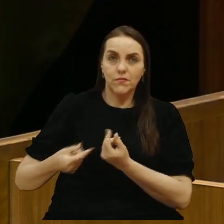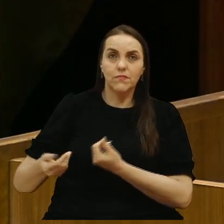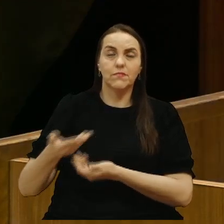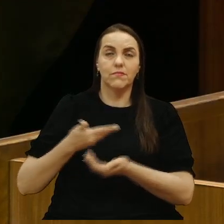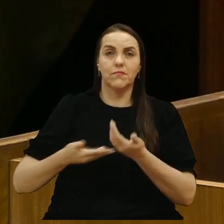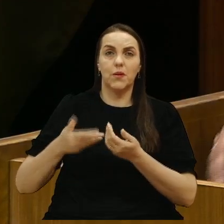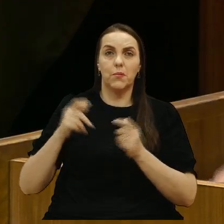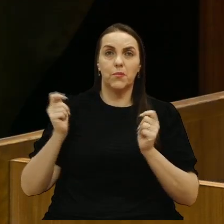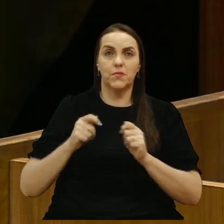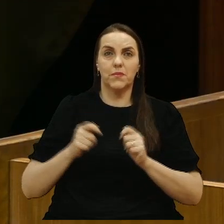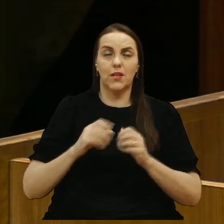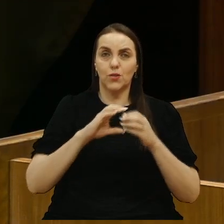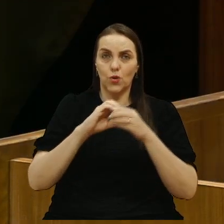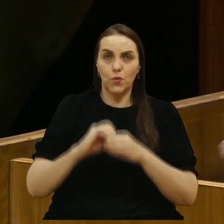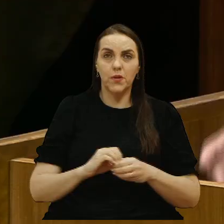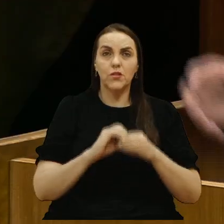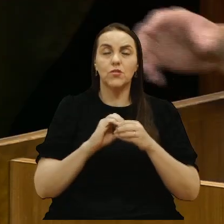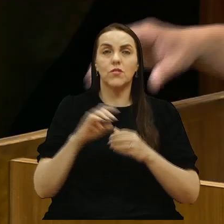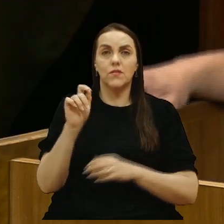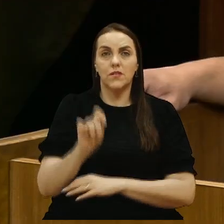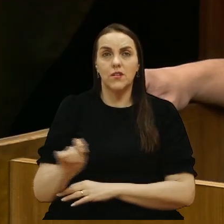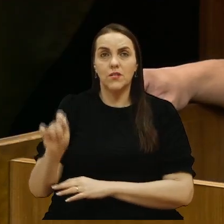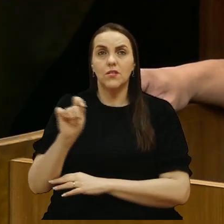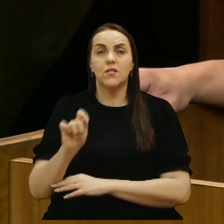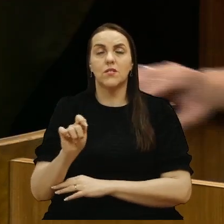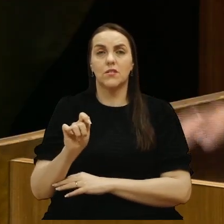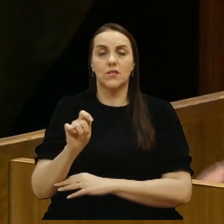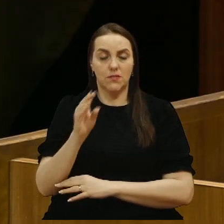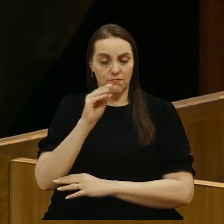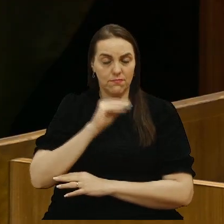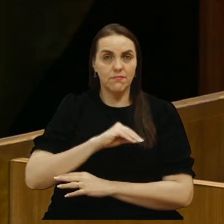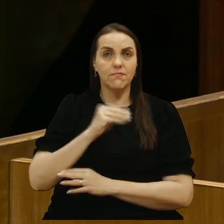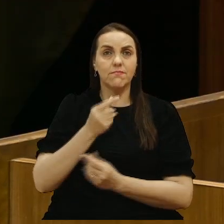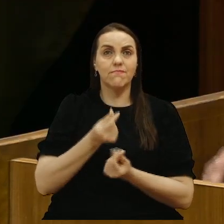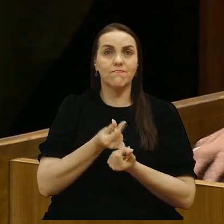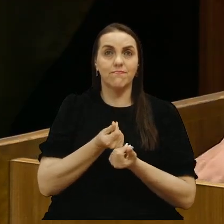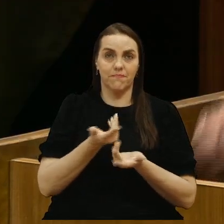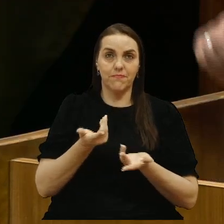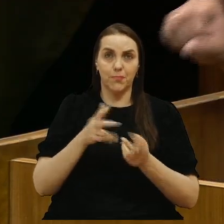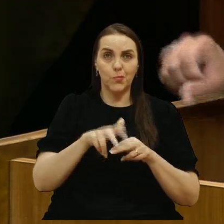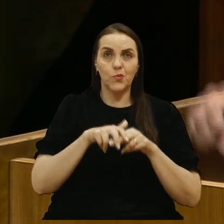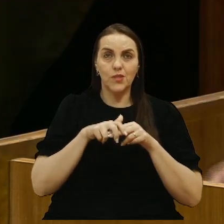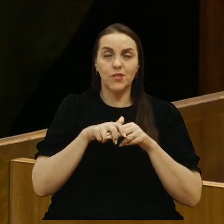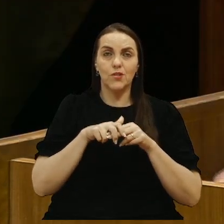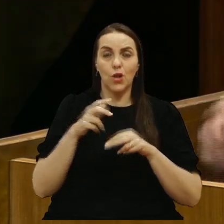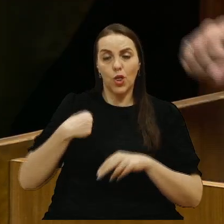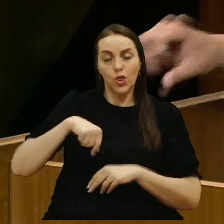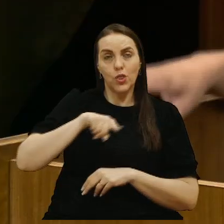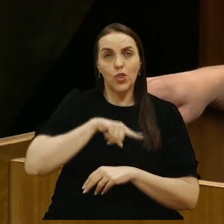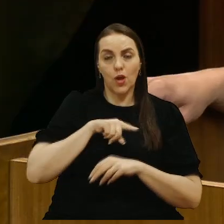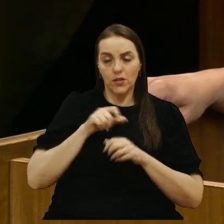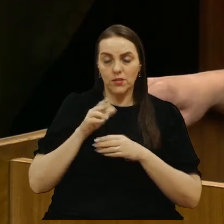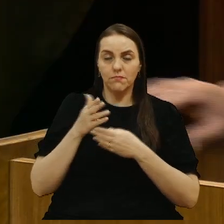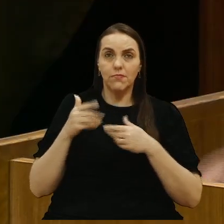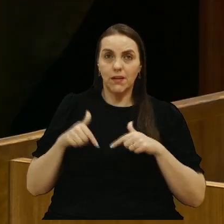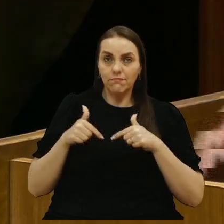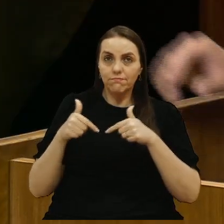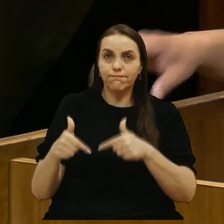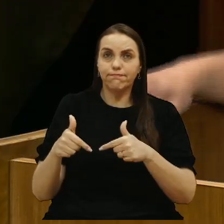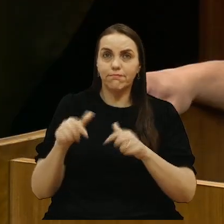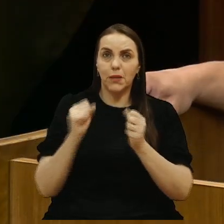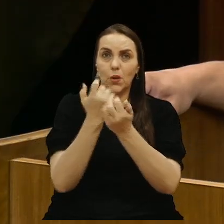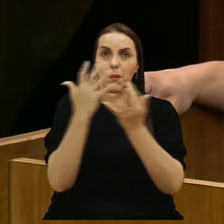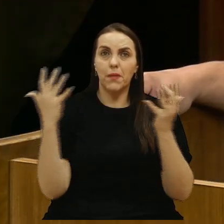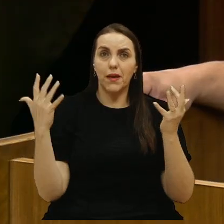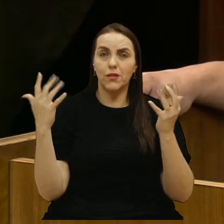a cooperativa, as associações recebam por isso. Se a gente é um agente ambiental que faz esse trabalho, por que não